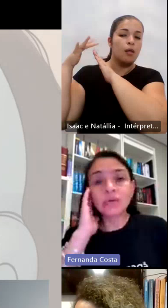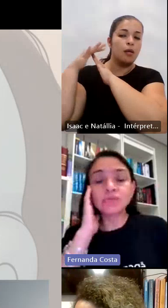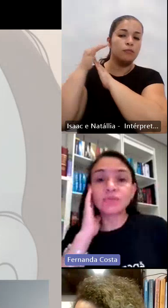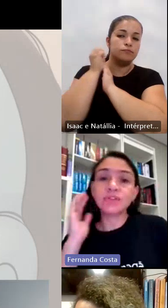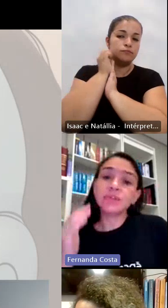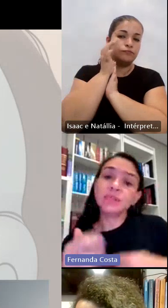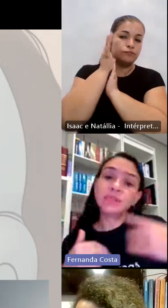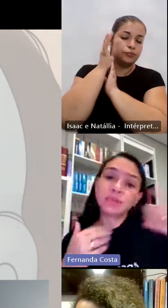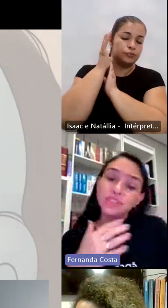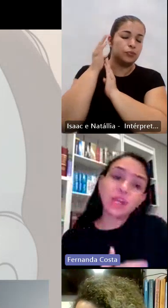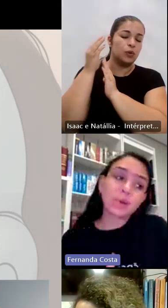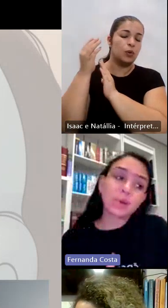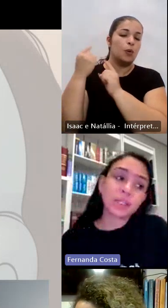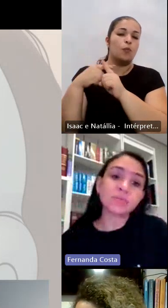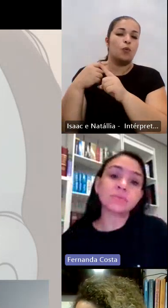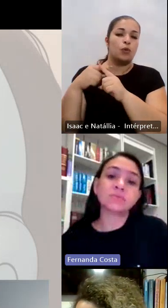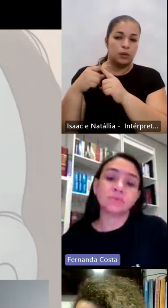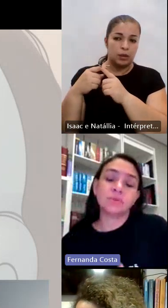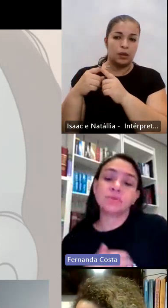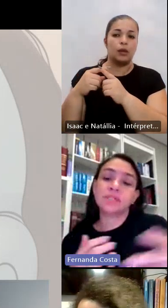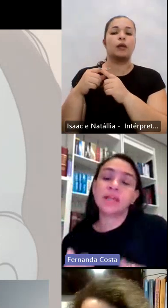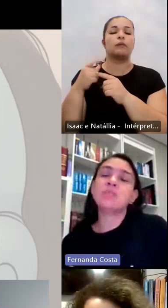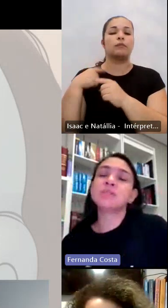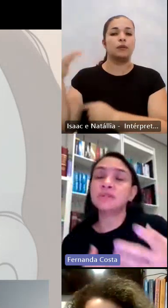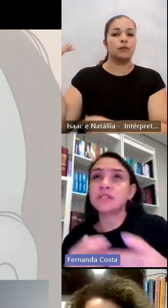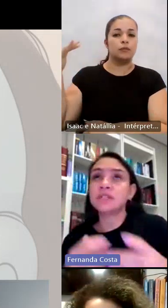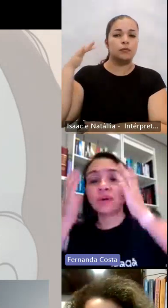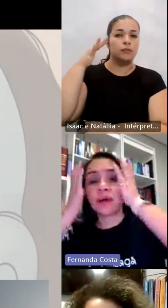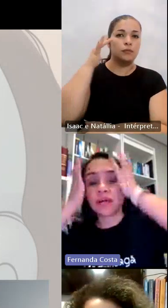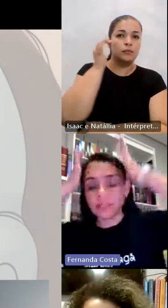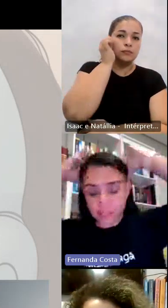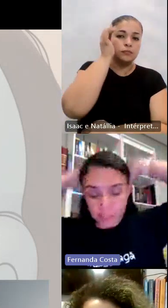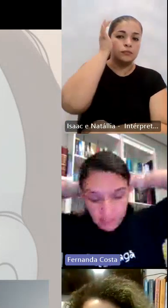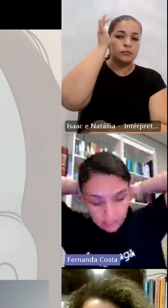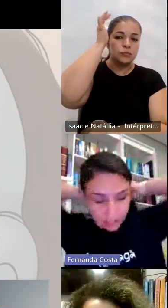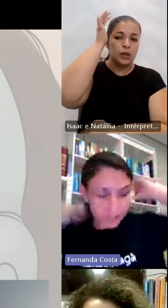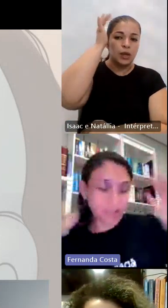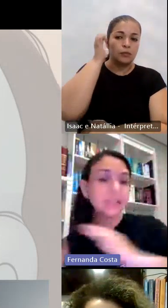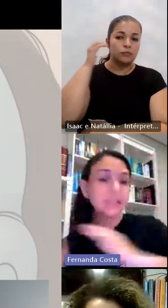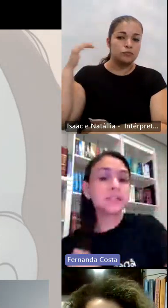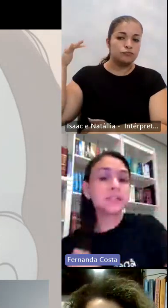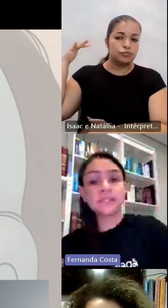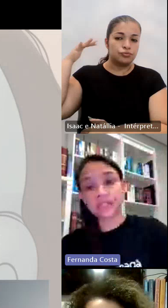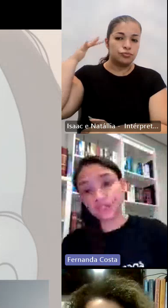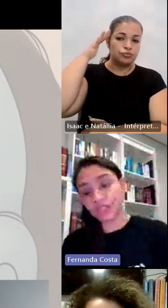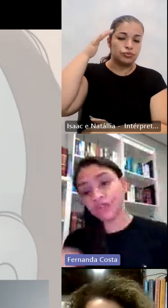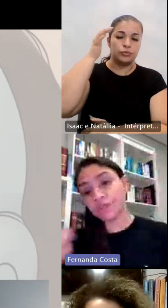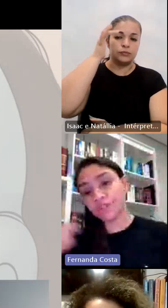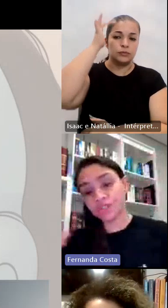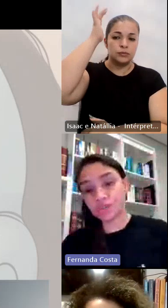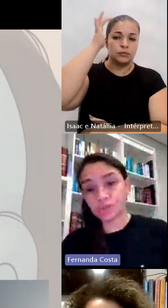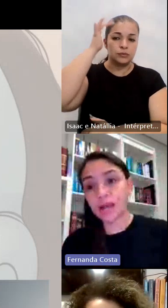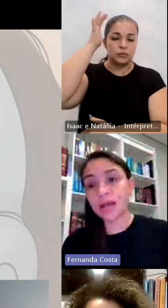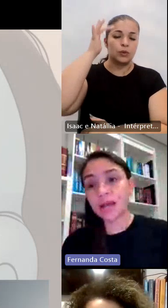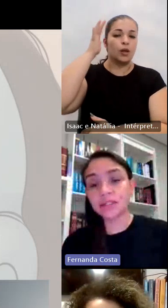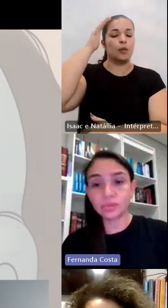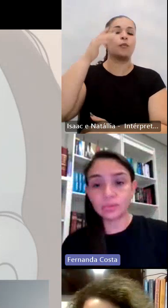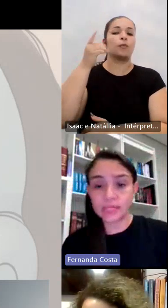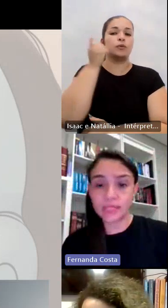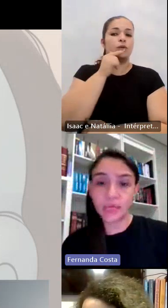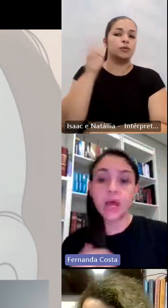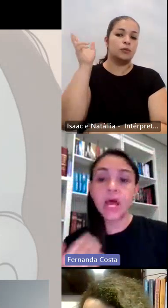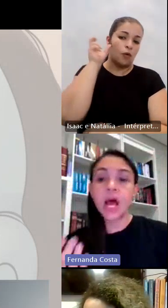aqui no nosso ouvido e depois chegam até o nosso cérebro, sendo transformadas, né? Nesse sentido, para a gente escutar